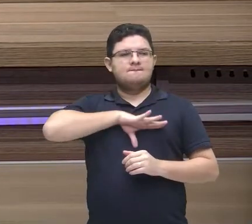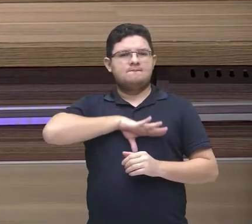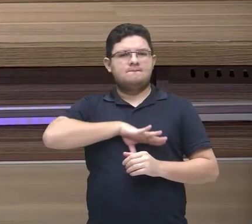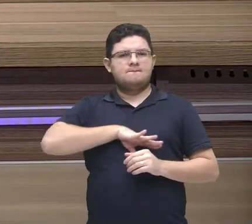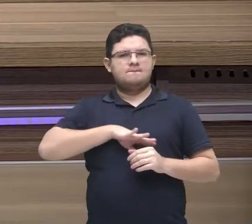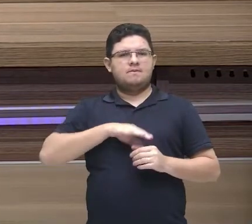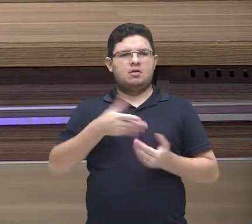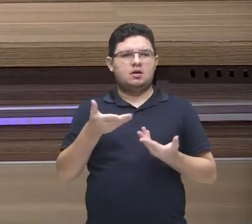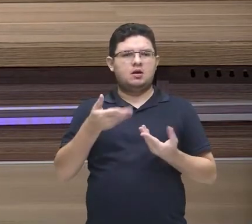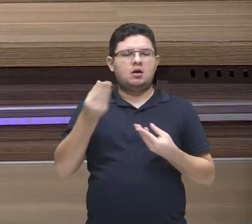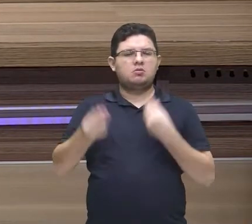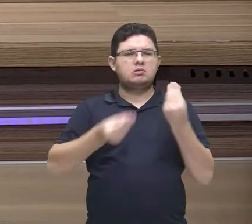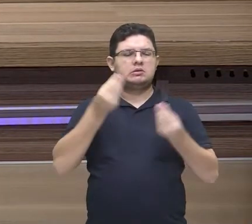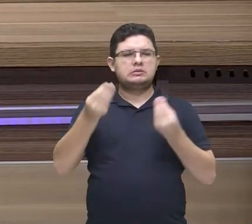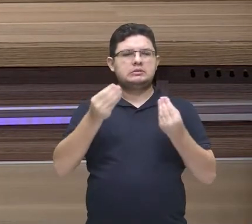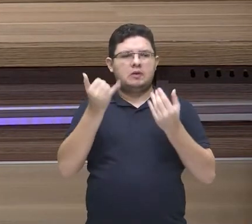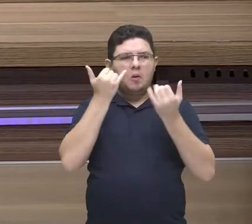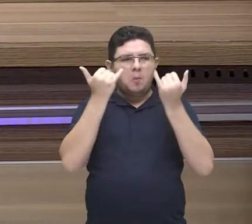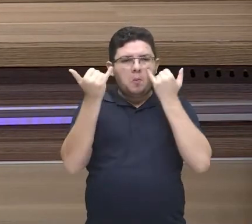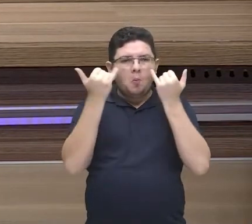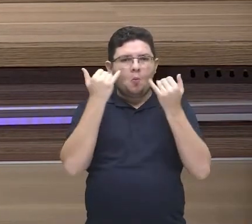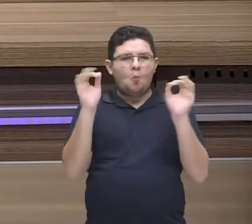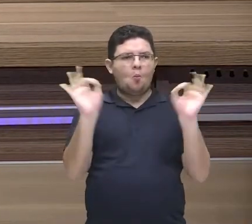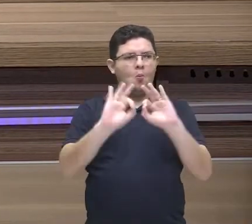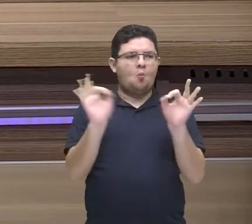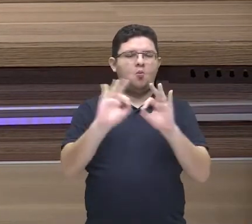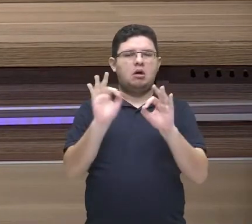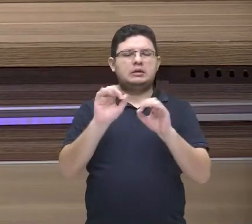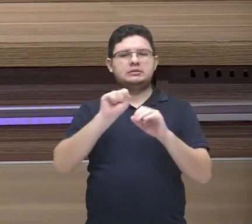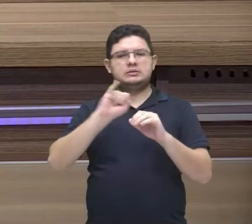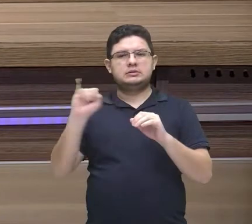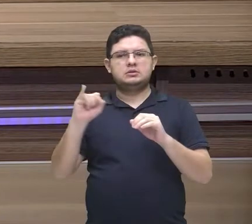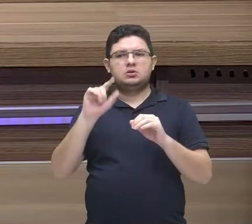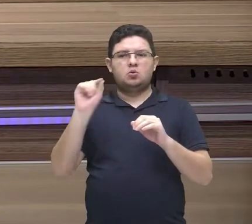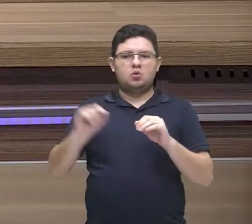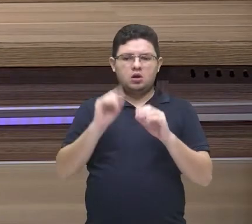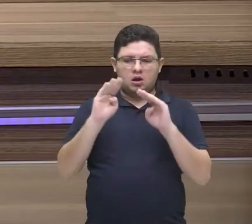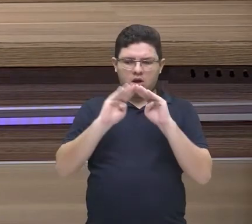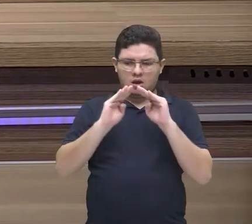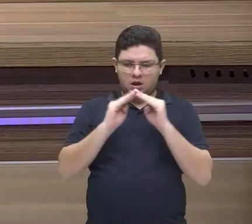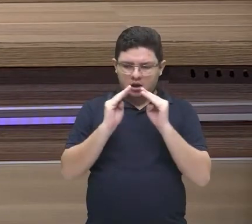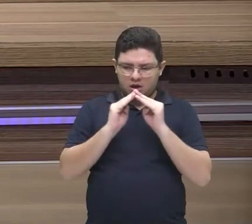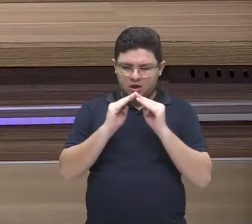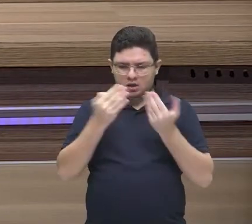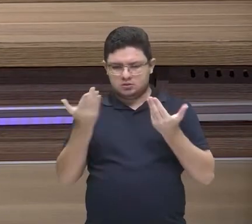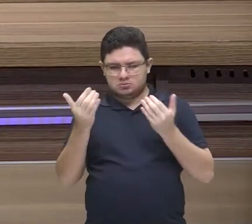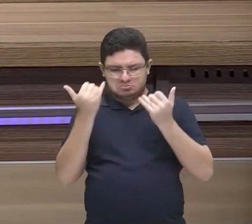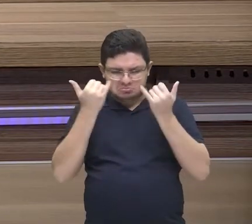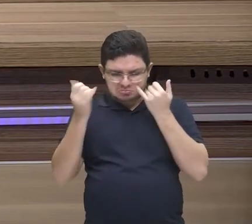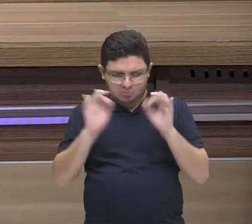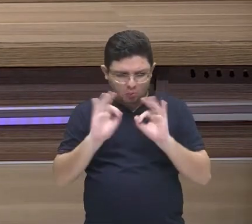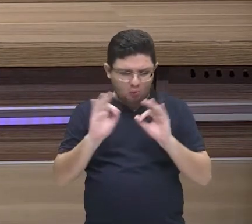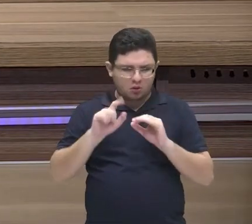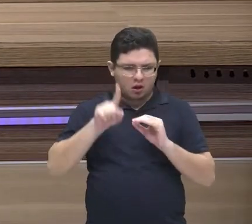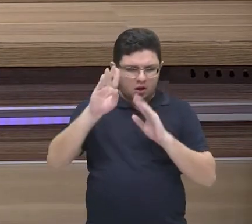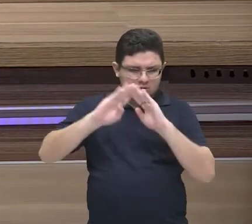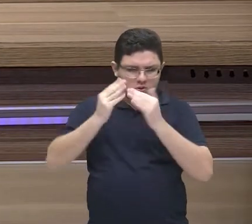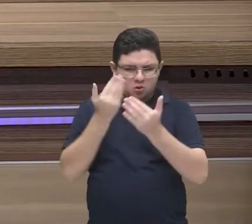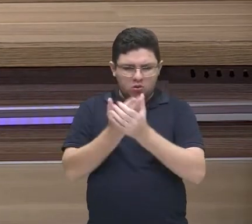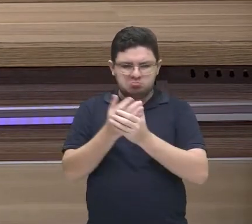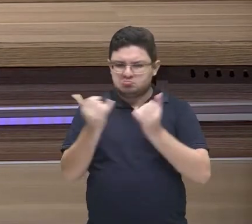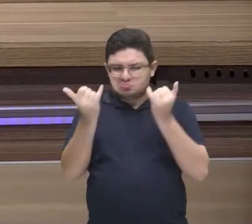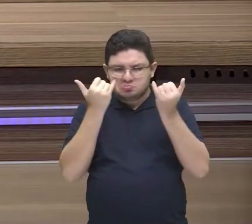tiver informação adequada dentro de casa, se ela não voltar para a escola, né, já com a informação, a coleguinha dela vai dizer o